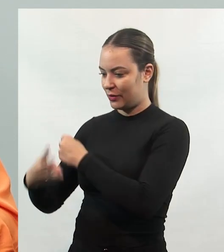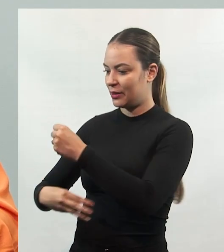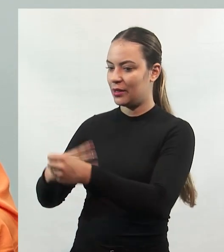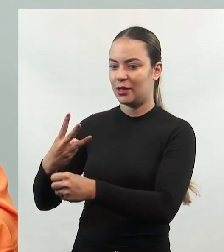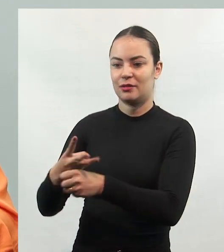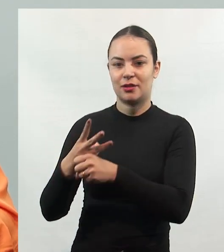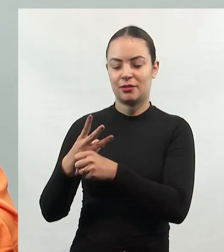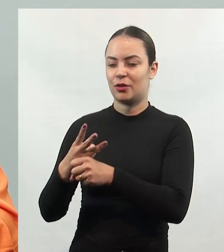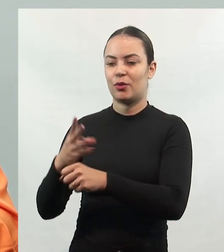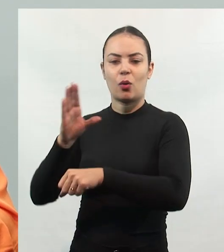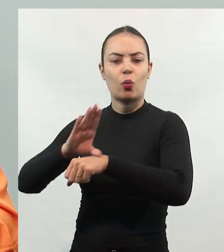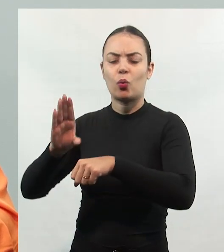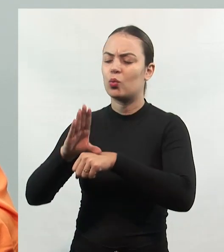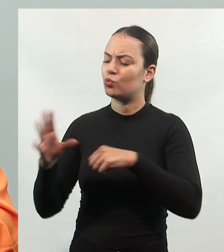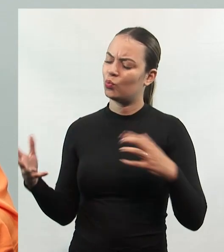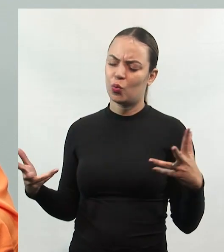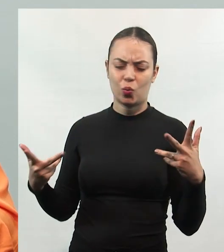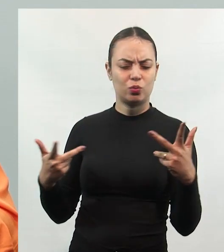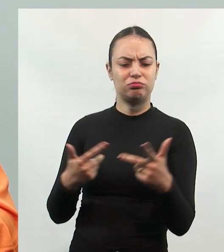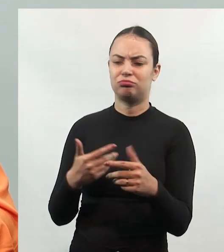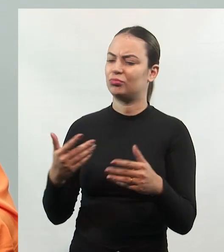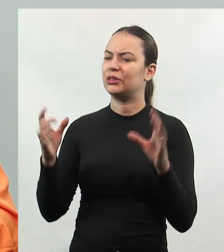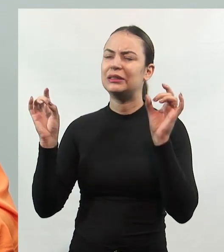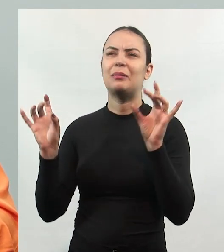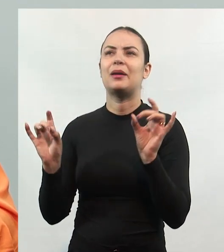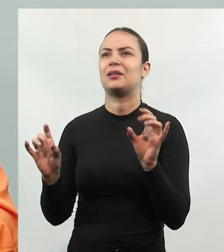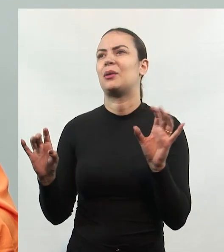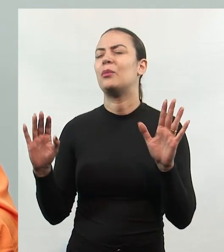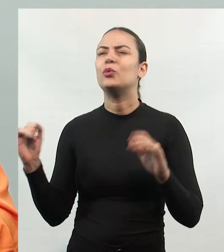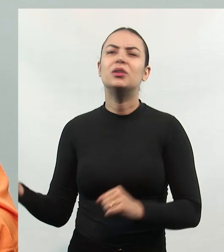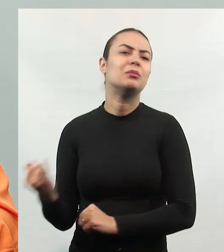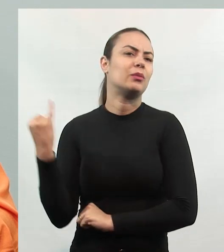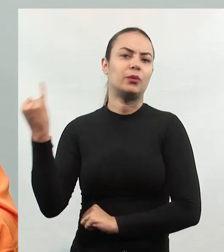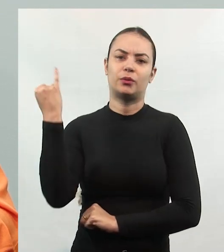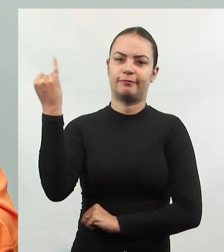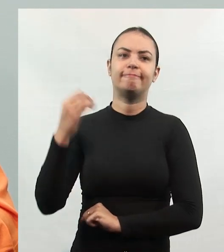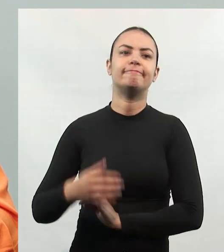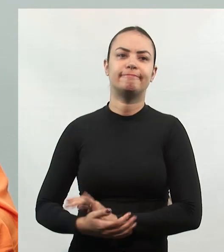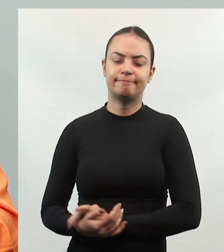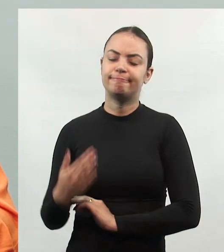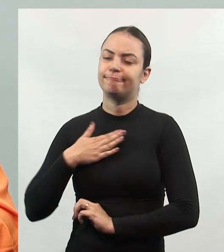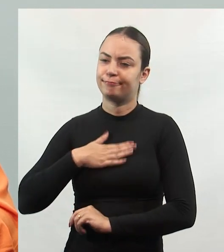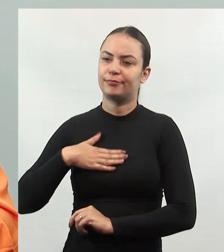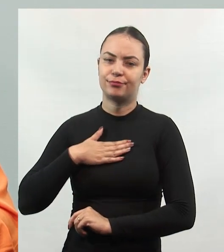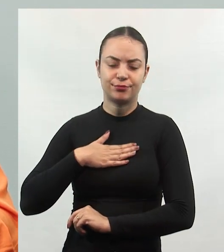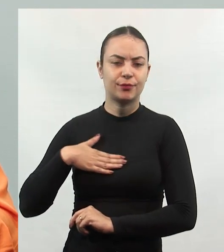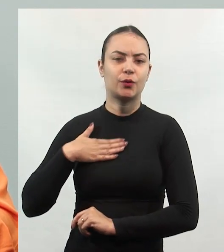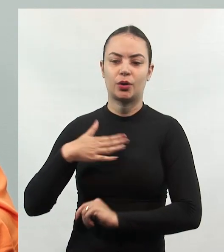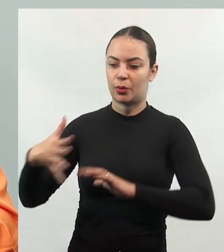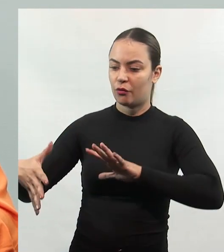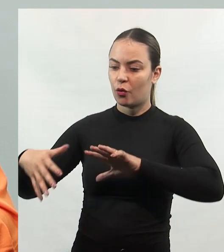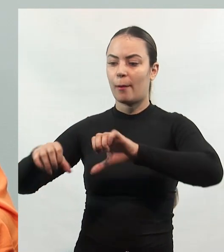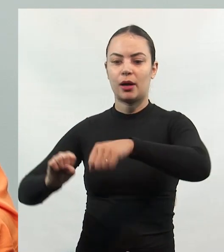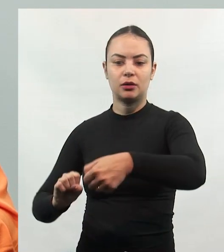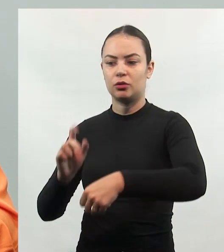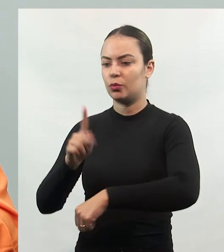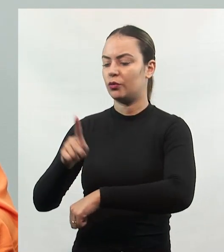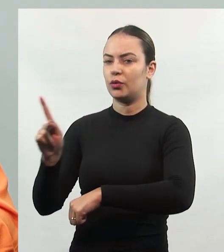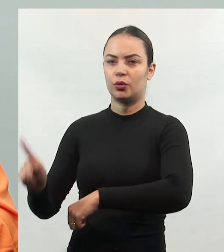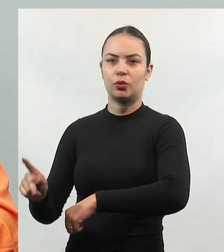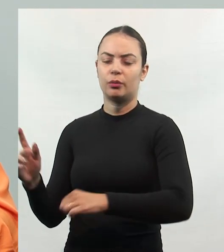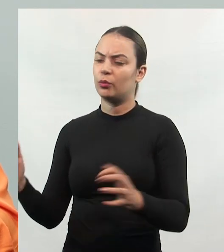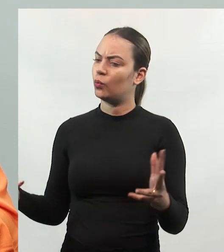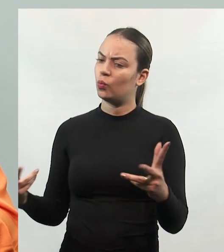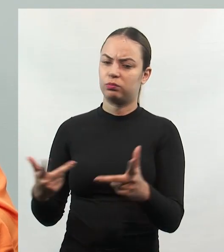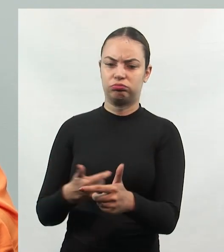igual o magistério, né? Porque ele era um curso muito completo, né, de formação para professores.